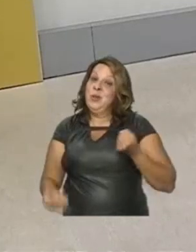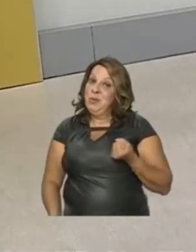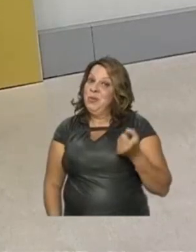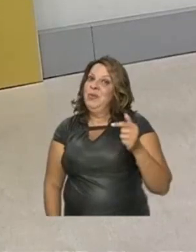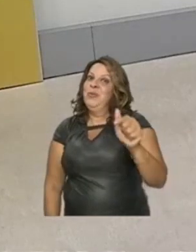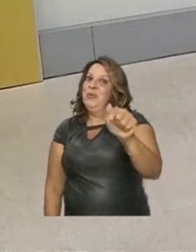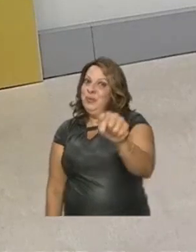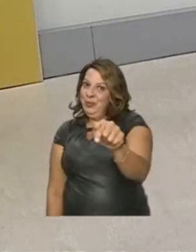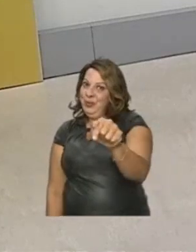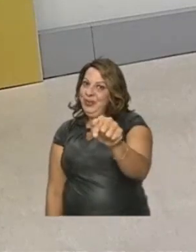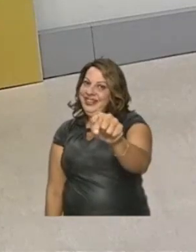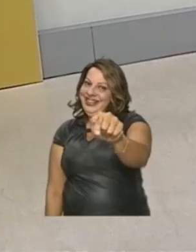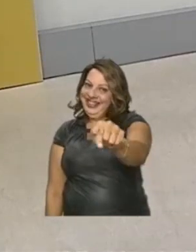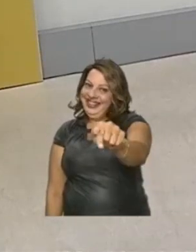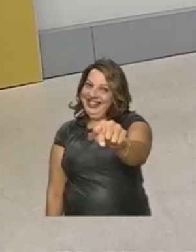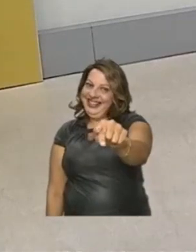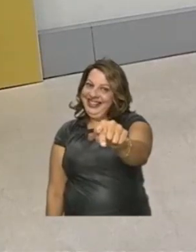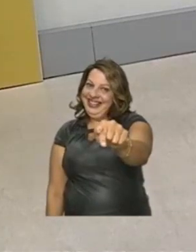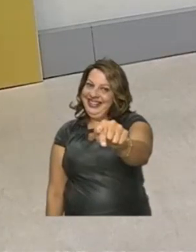número 7.